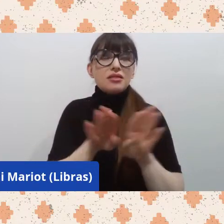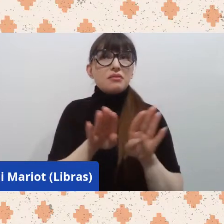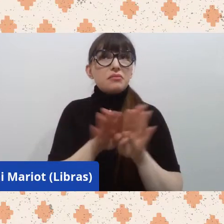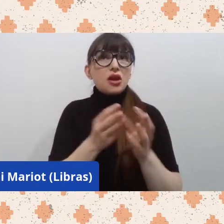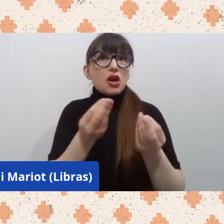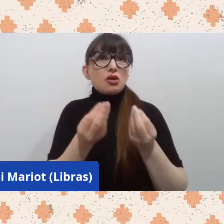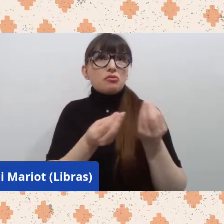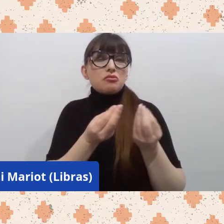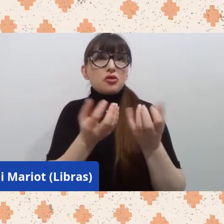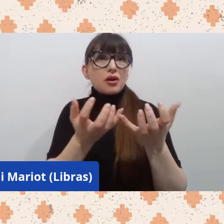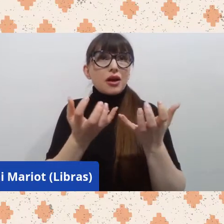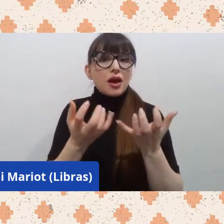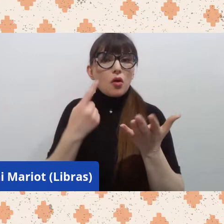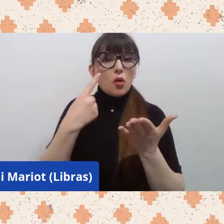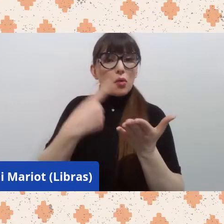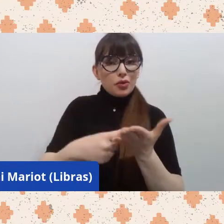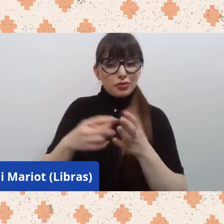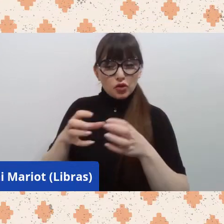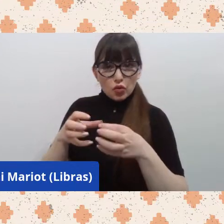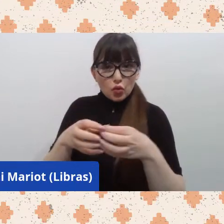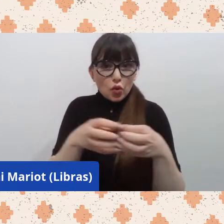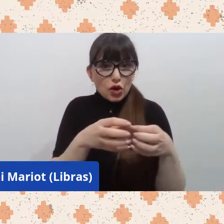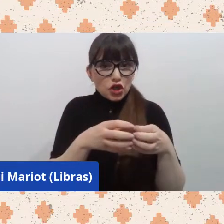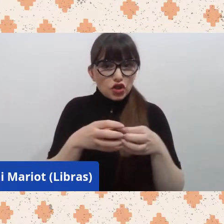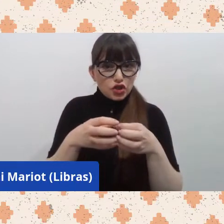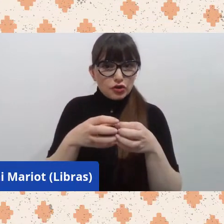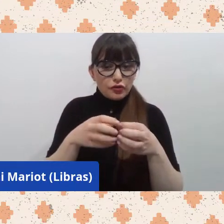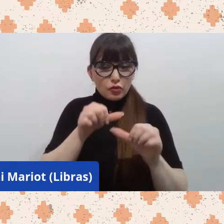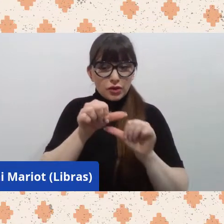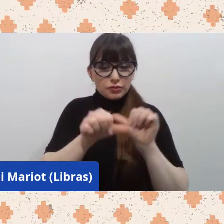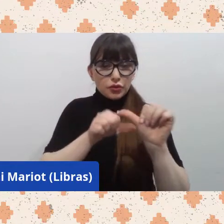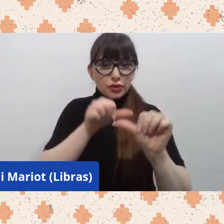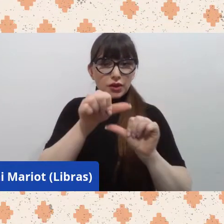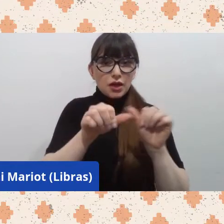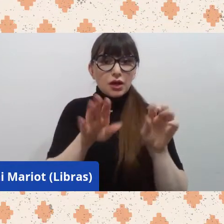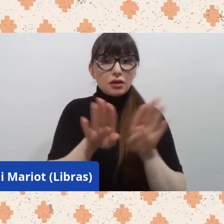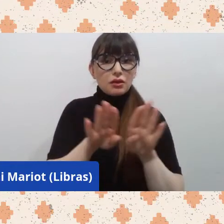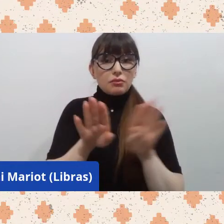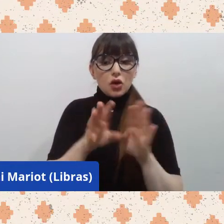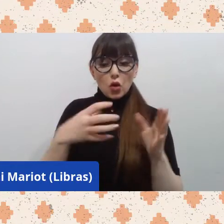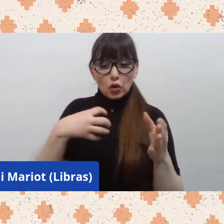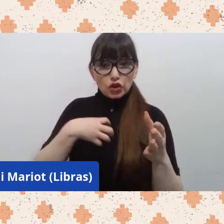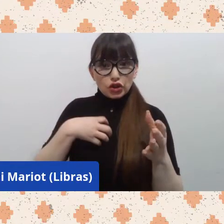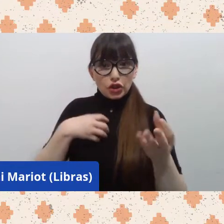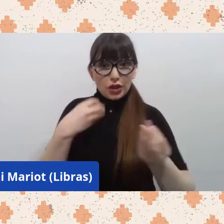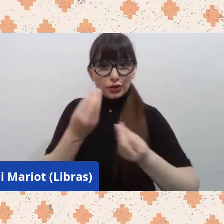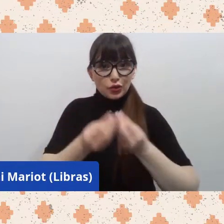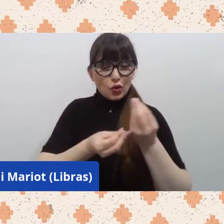comprometer coletivamente com as mudanças e com um modo muito mais